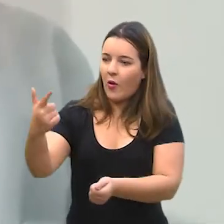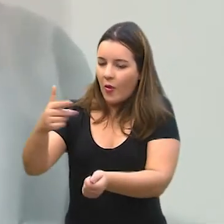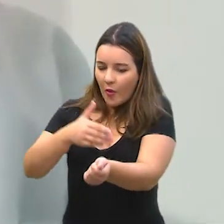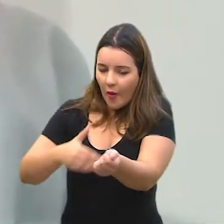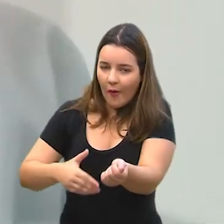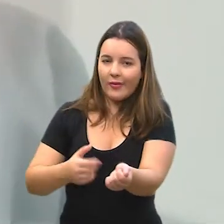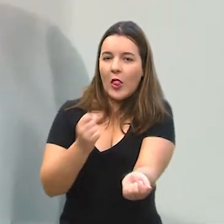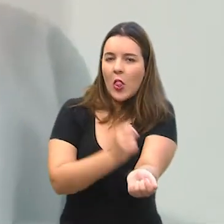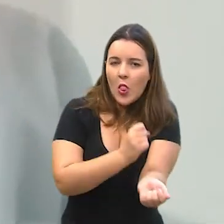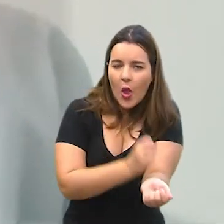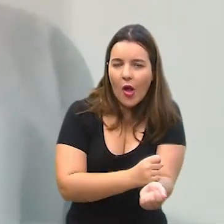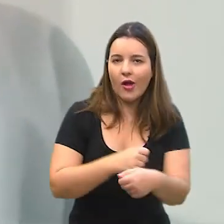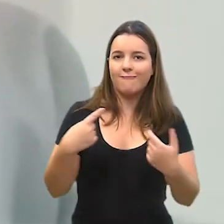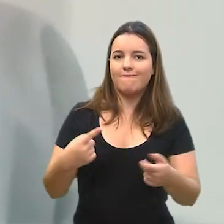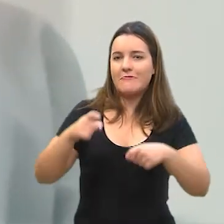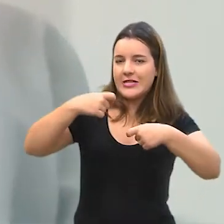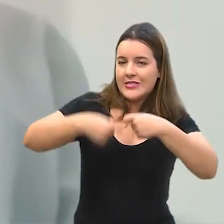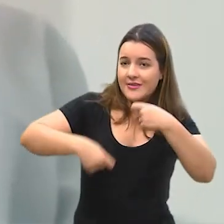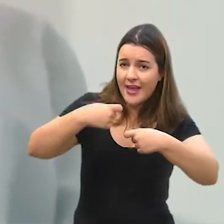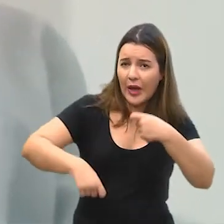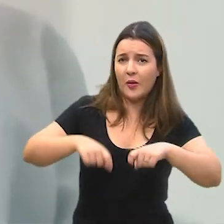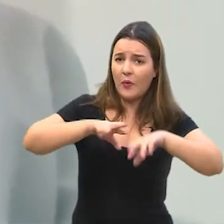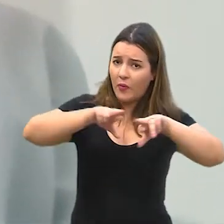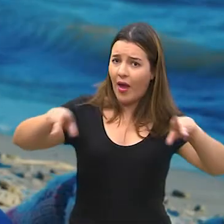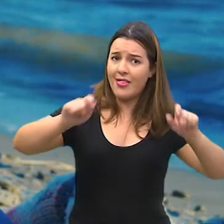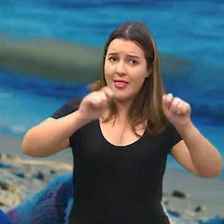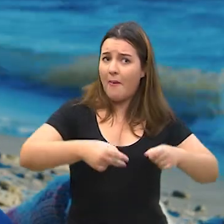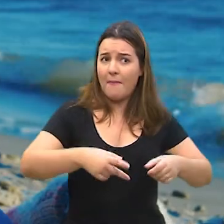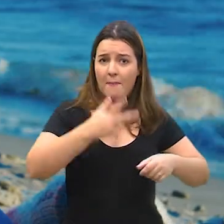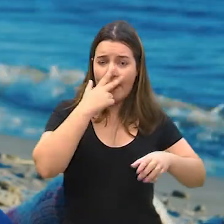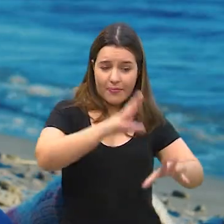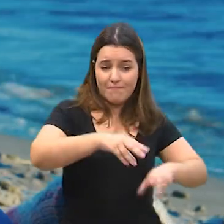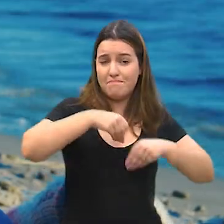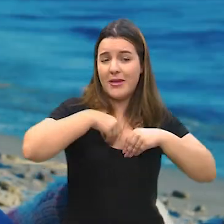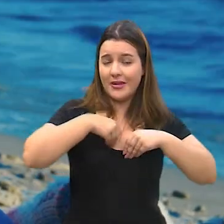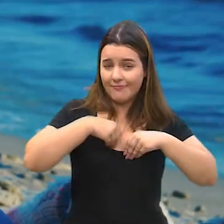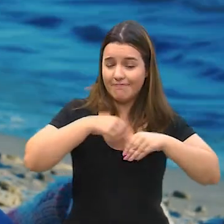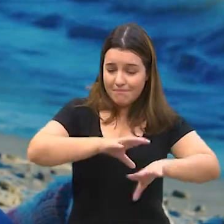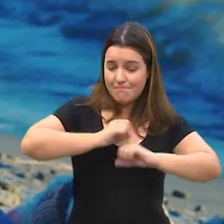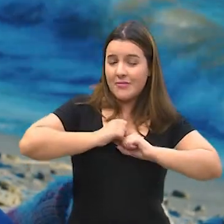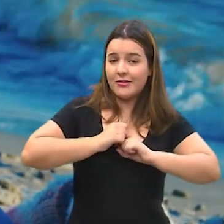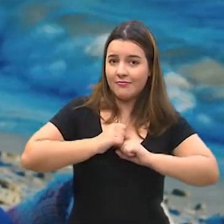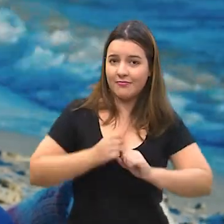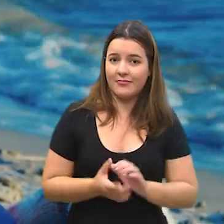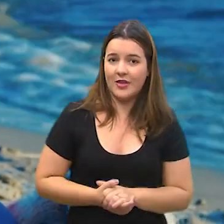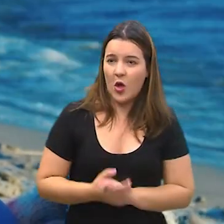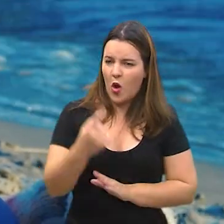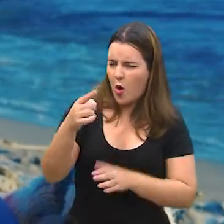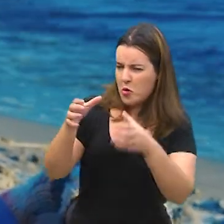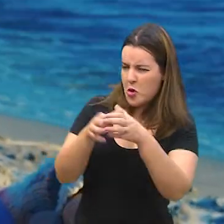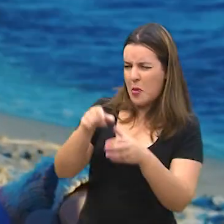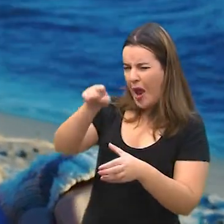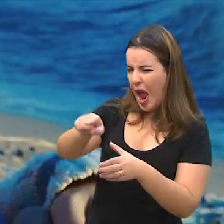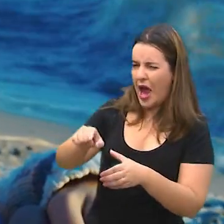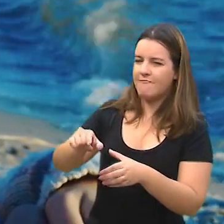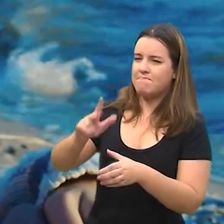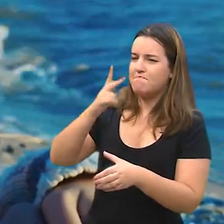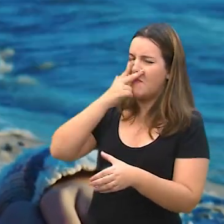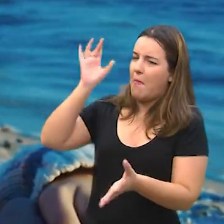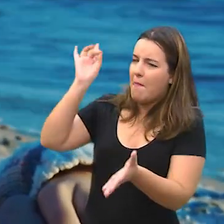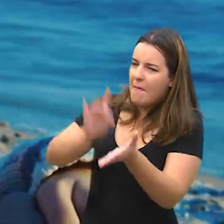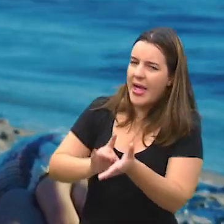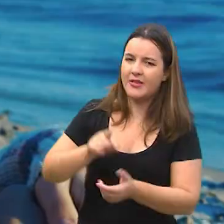a carga viral desses pacientes. Então, a gente praticamente elimina o vírus circulando no corpo da pessoa, né? E nessa situação, né, que a pessoa